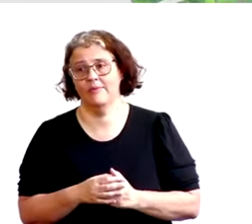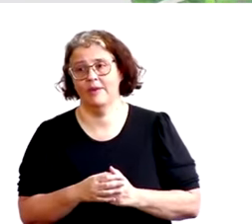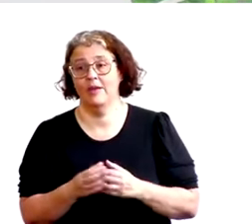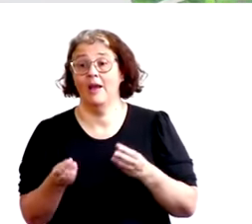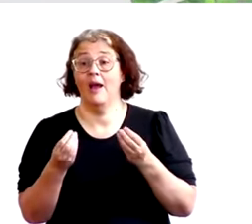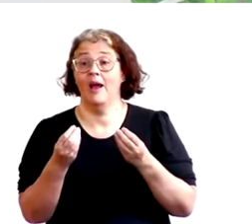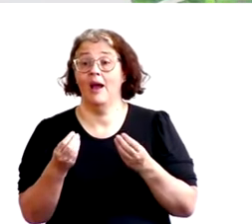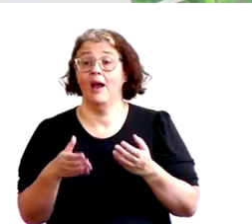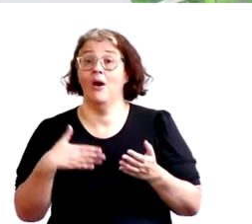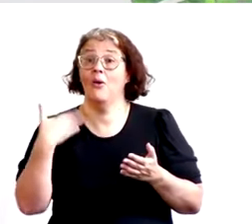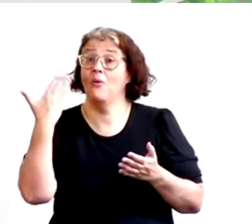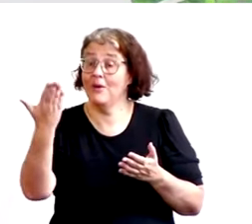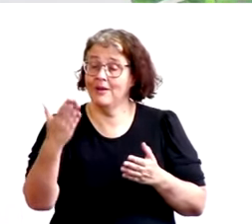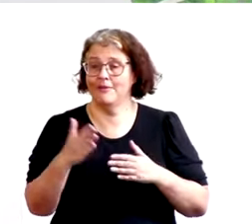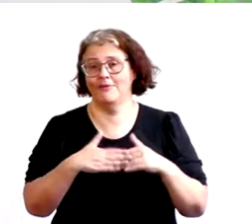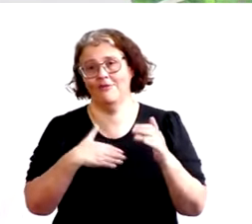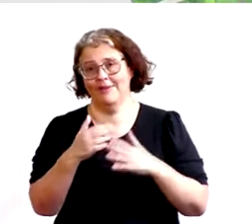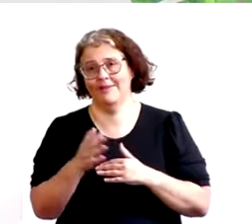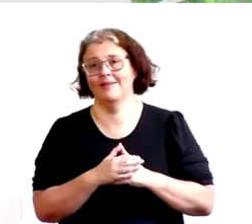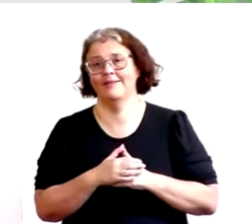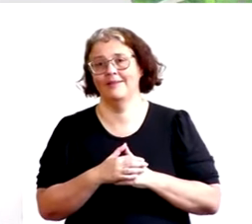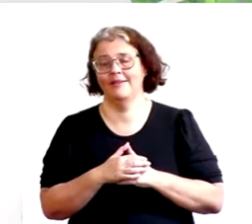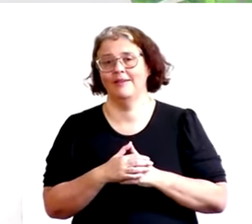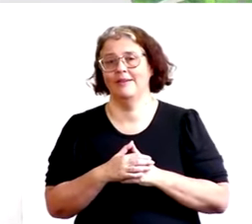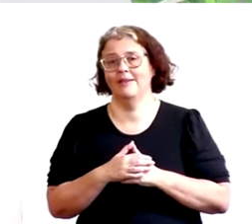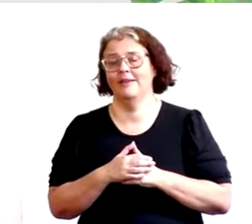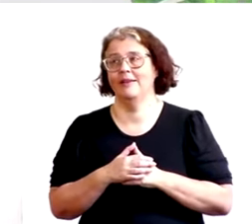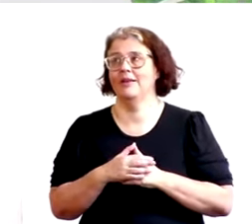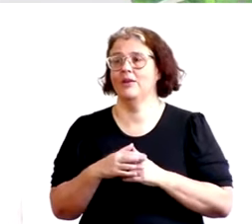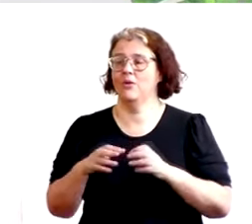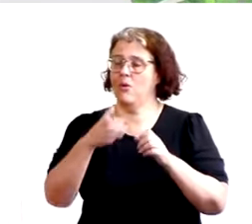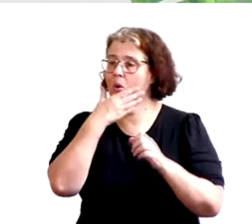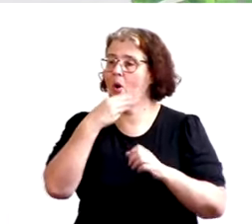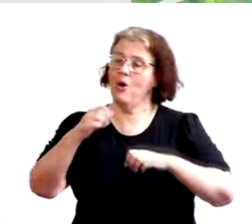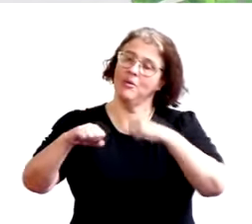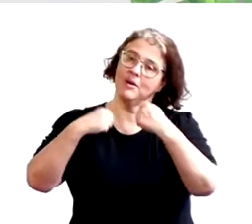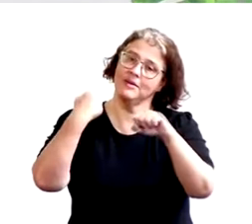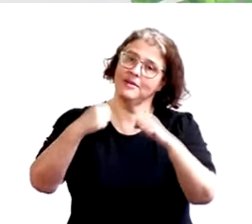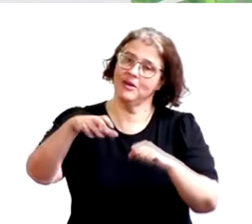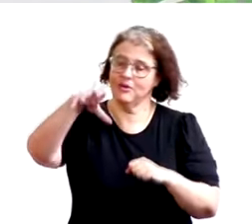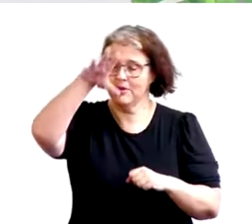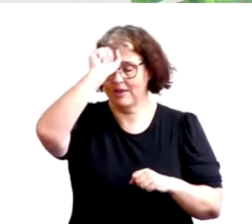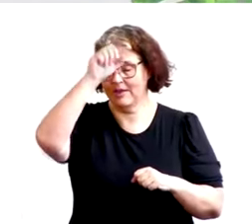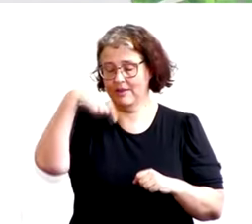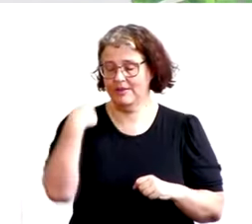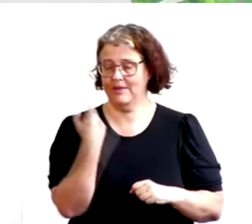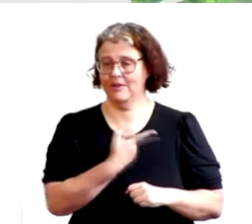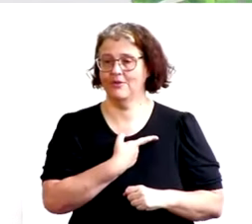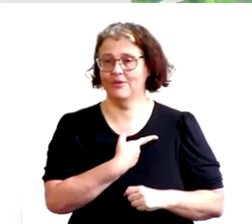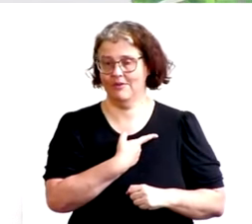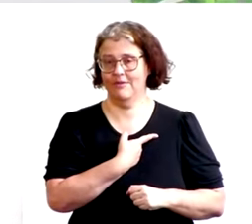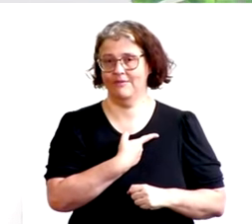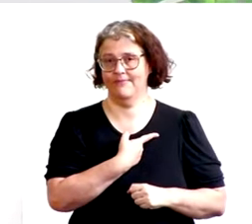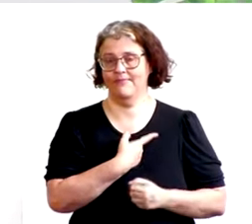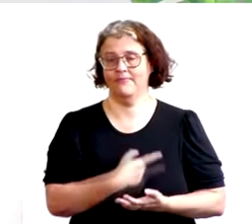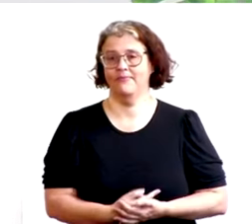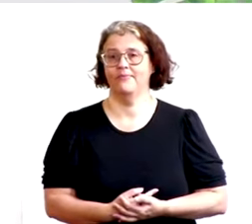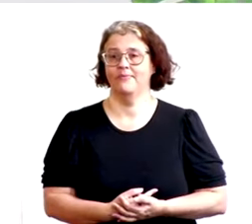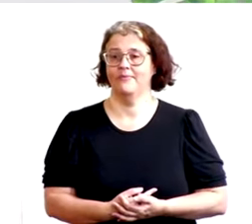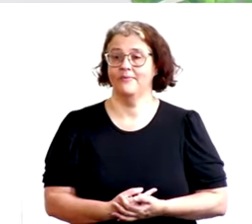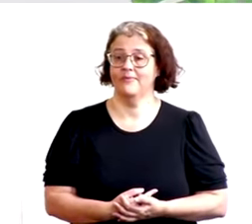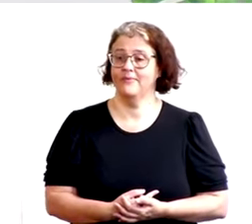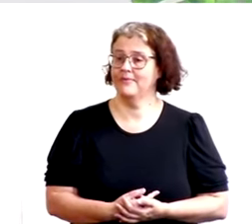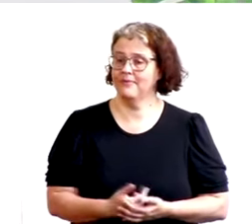quando fazer isso e o Salmo dos ensina não somente aqui no 77 mas em mais de